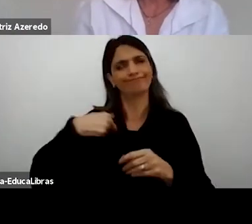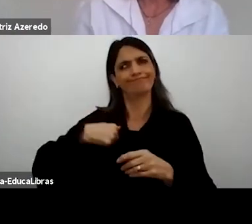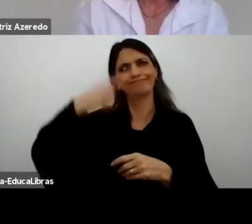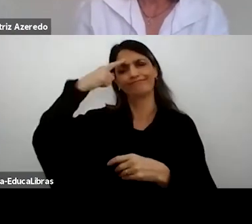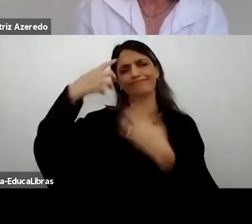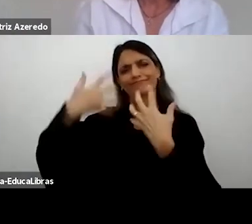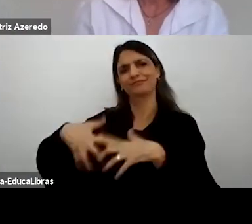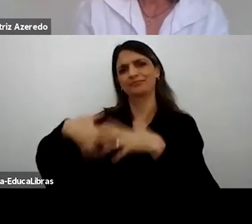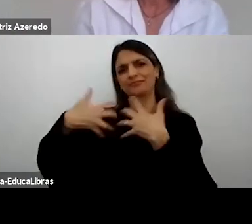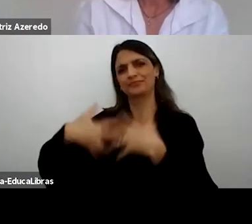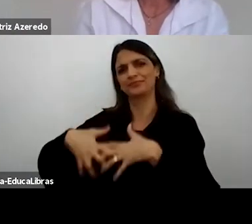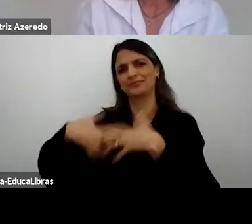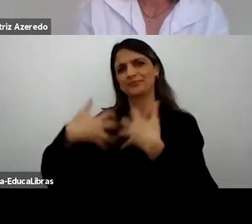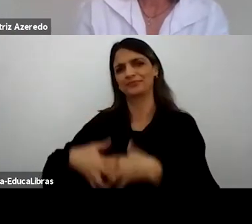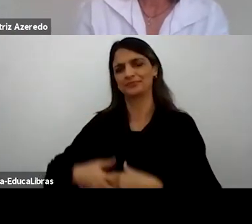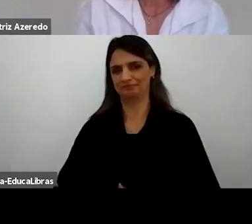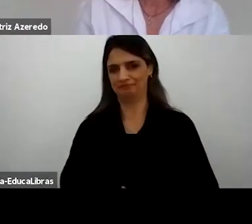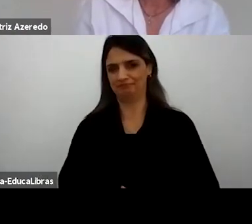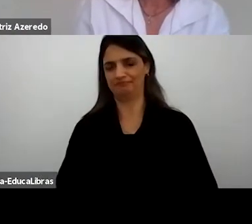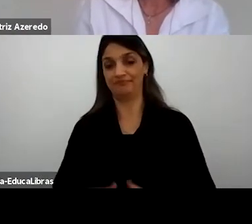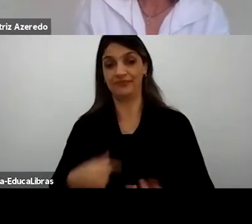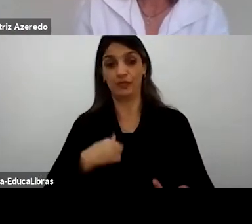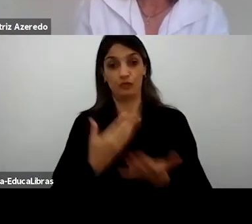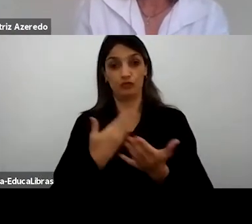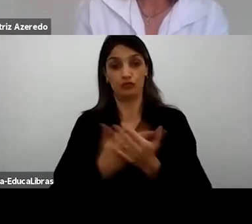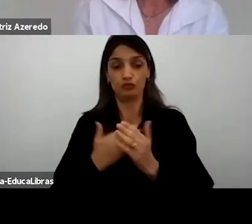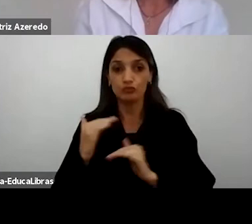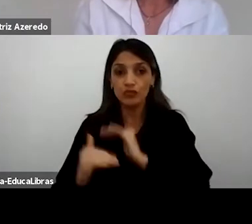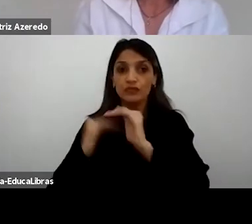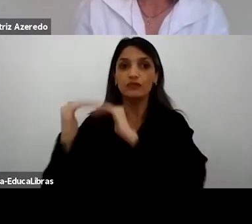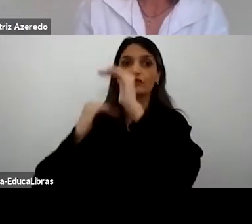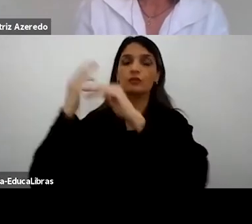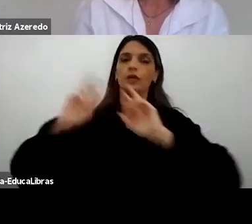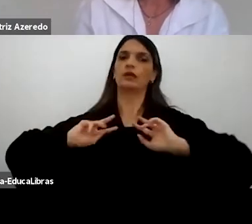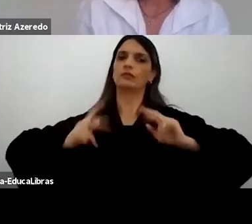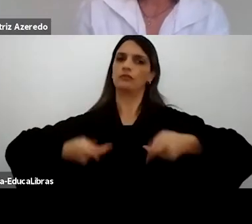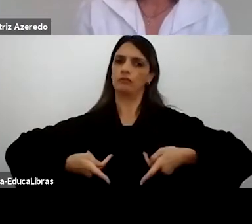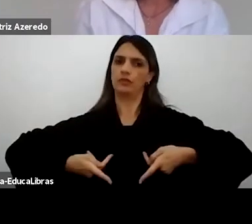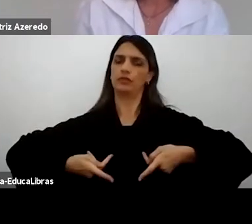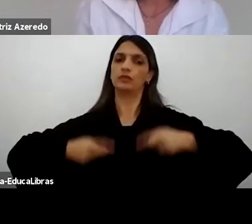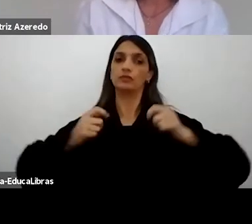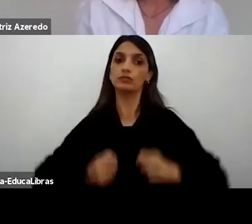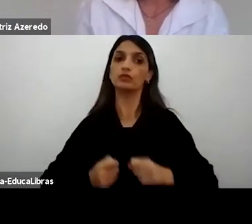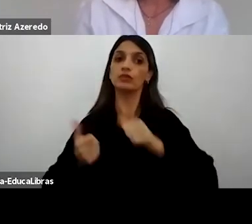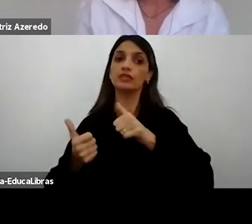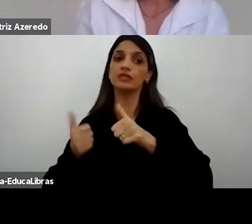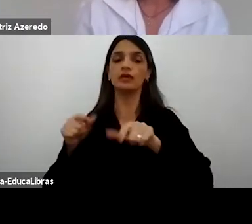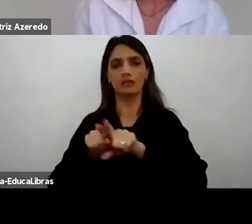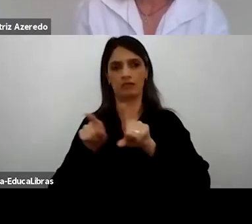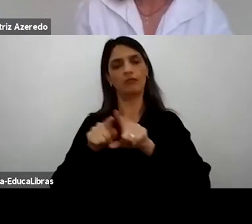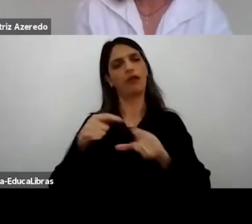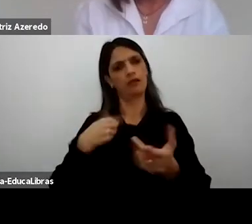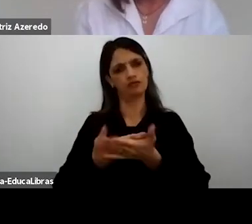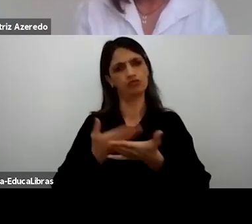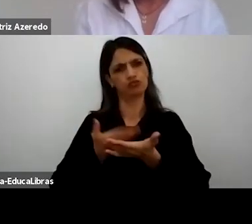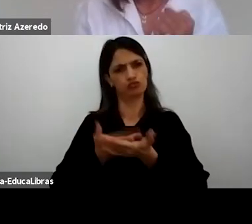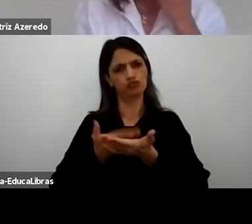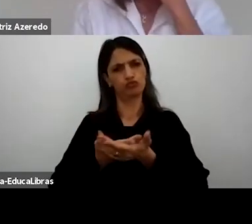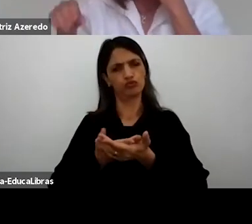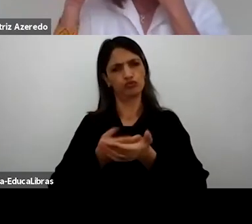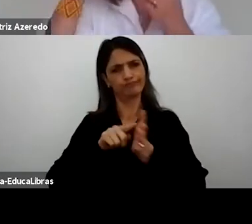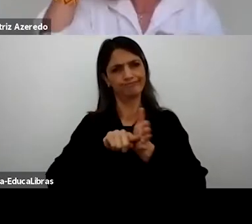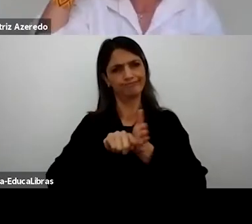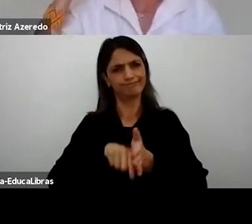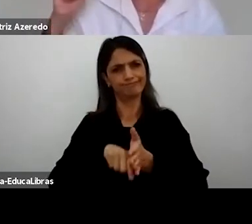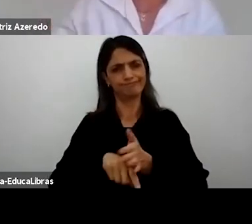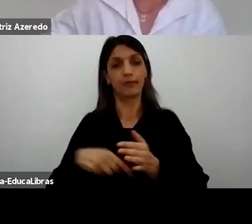Eu estudo desenvolvimento humano e estudo doações. E eu aprendi nesse meu caminho que, em